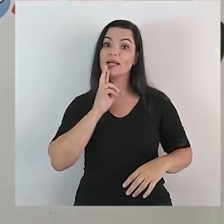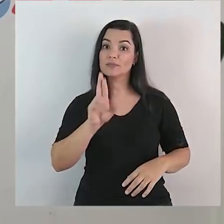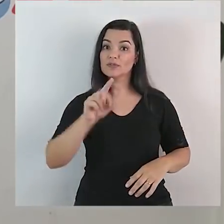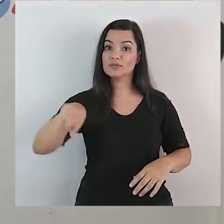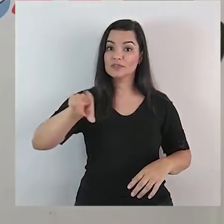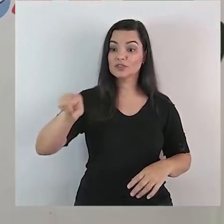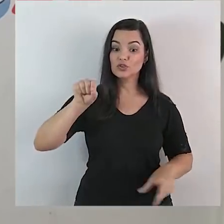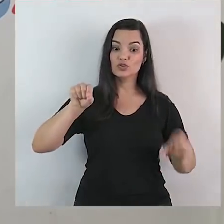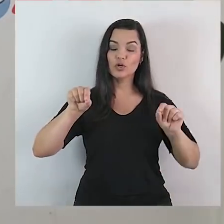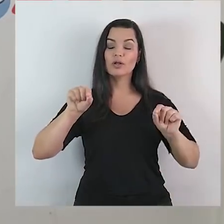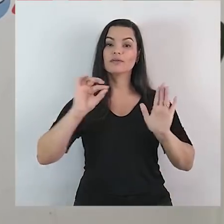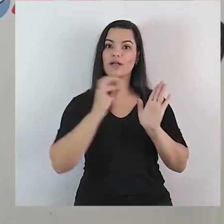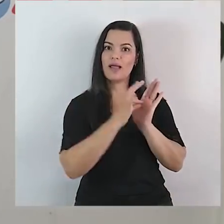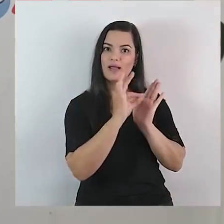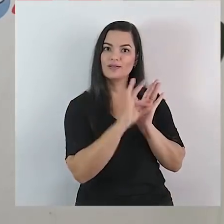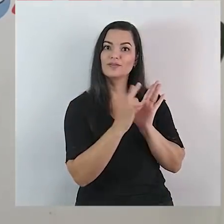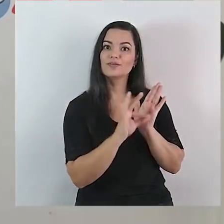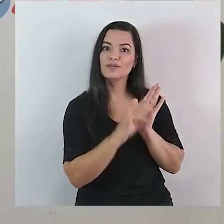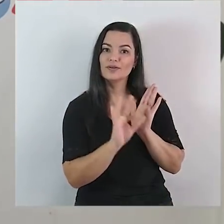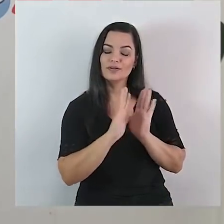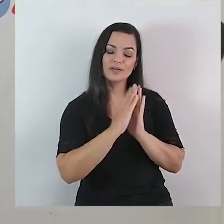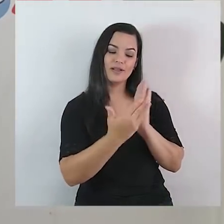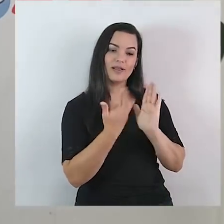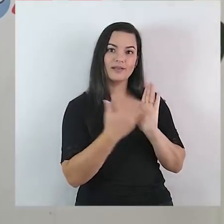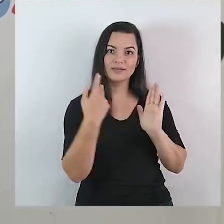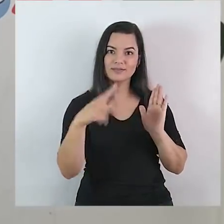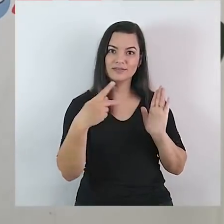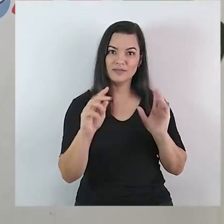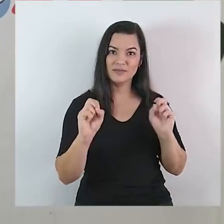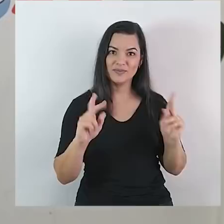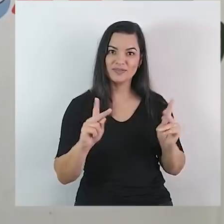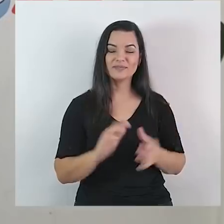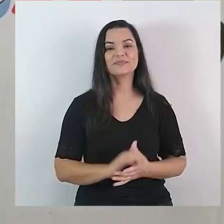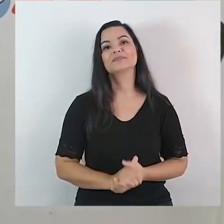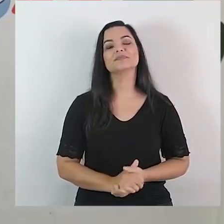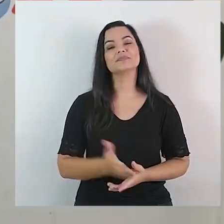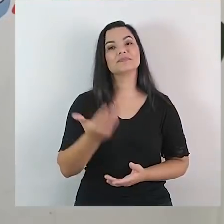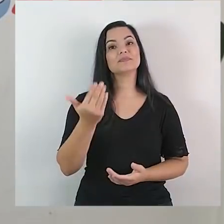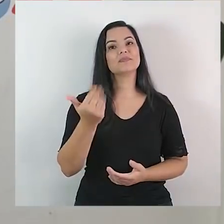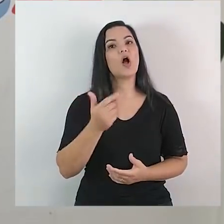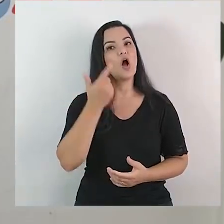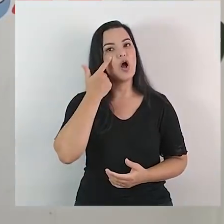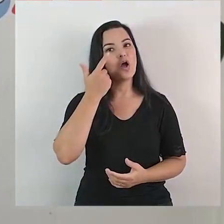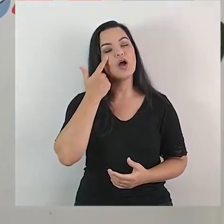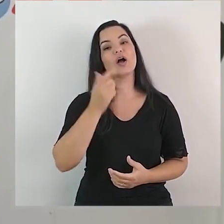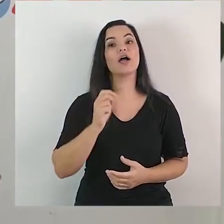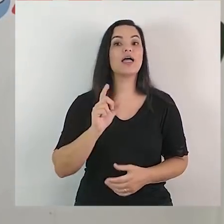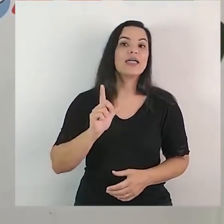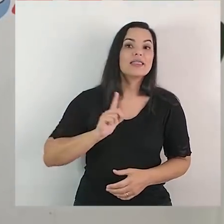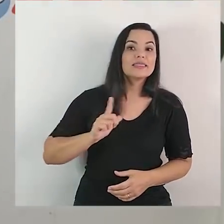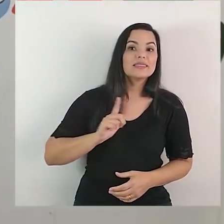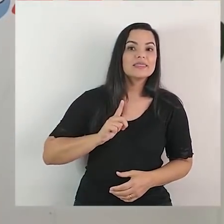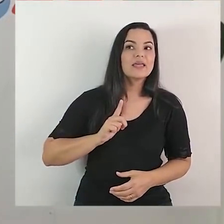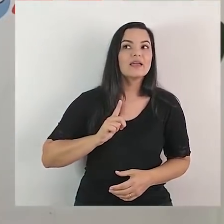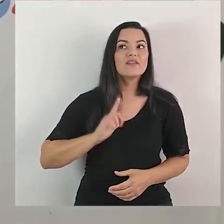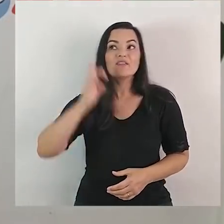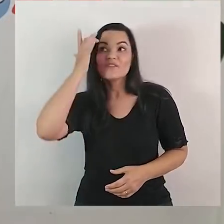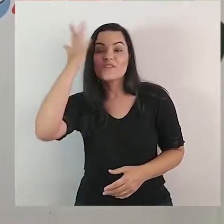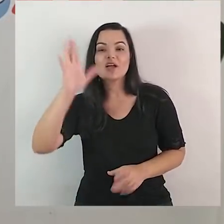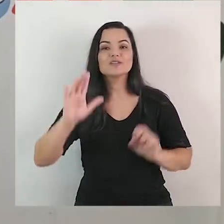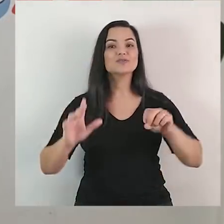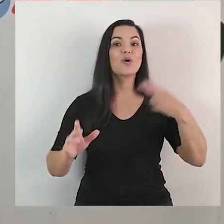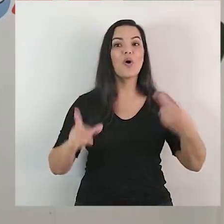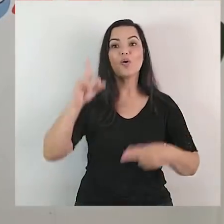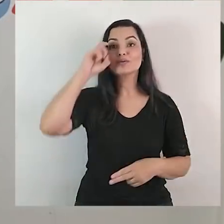que vocês escolherem, vocês já anotem aí no caderno de vocês, tá bom? Então, vamos ver se teremos aí um